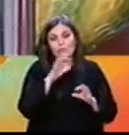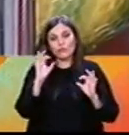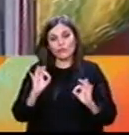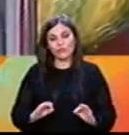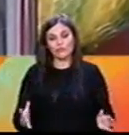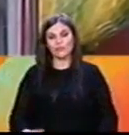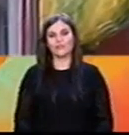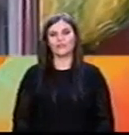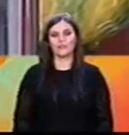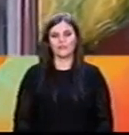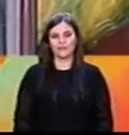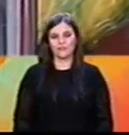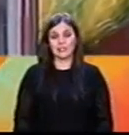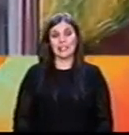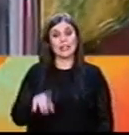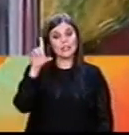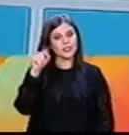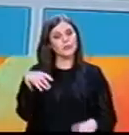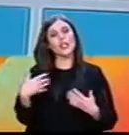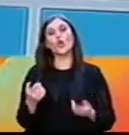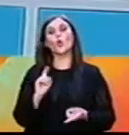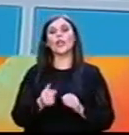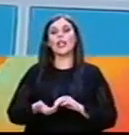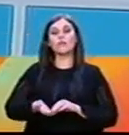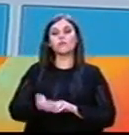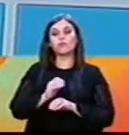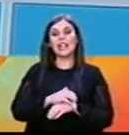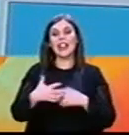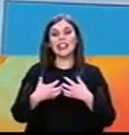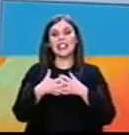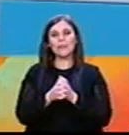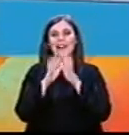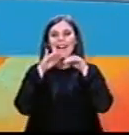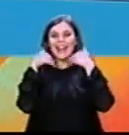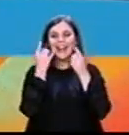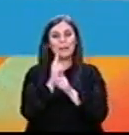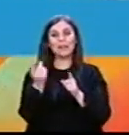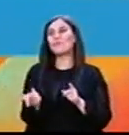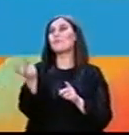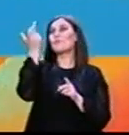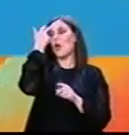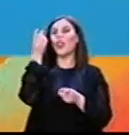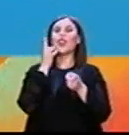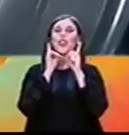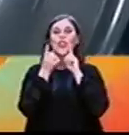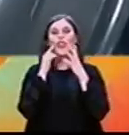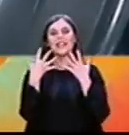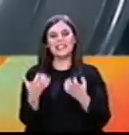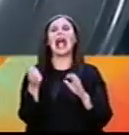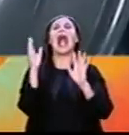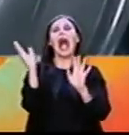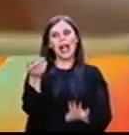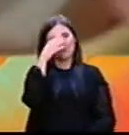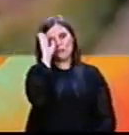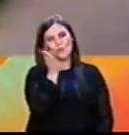Assim de sal. Vamos-lhe colocar também a casquinha de limão. Porque te rires, Jorge. Porque me lembrei aqui de uma piada seca. Eu vi logo, tu estás aí a tramar alguma coisa. Lembrei-me aqui de